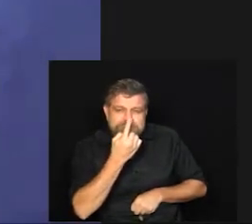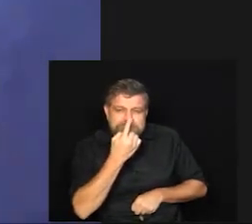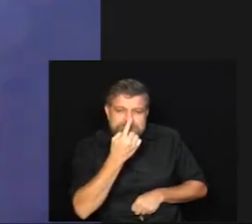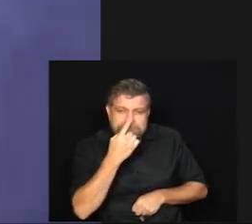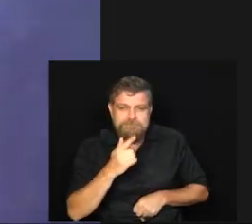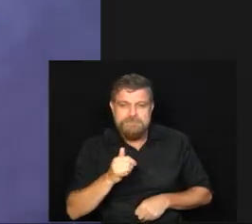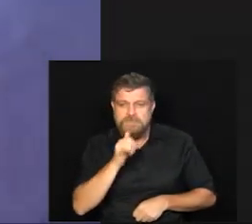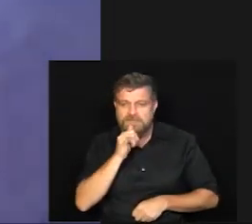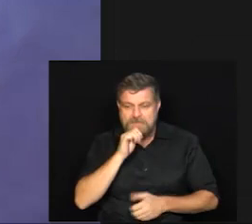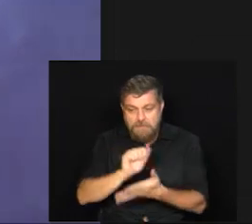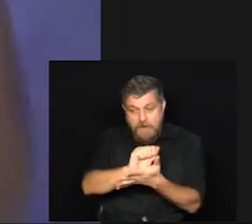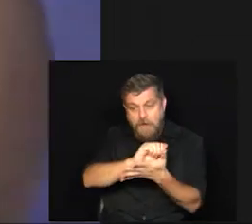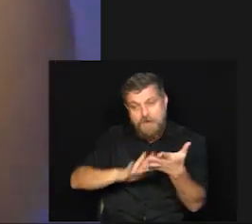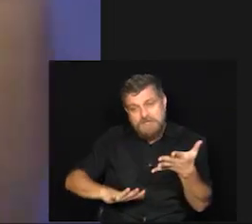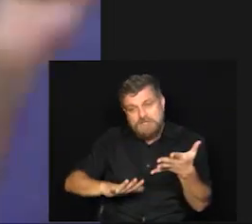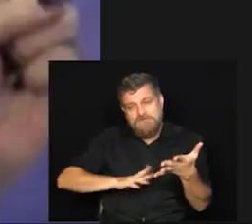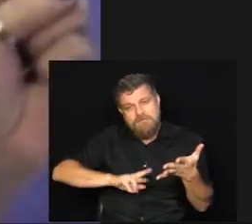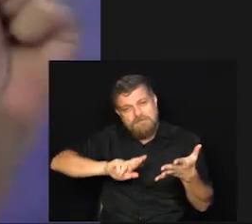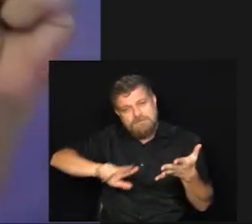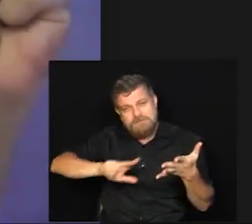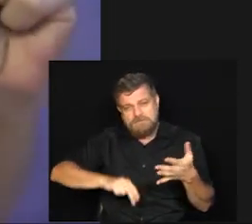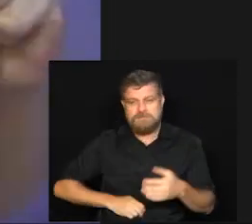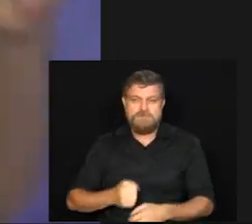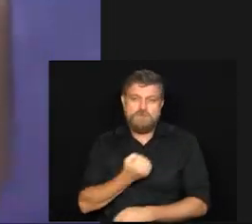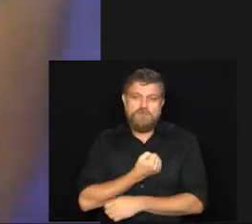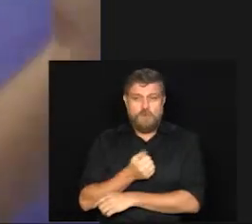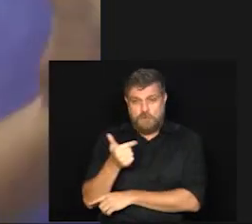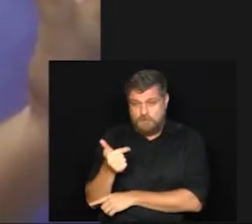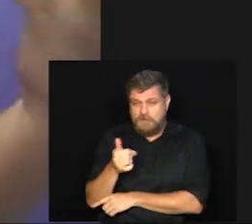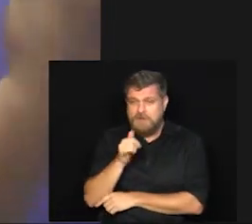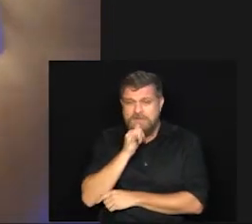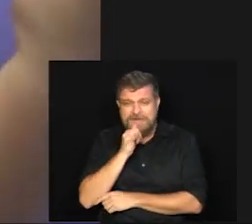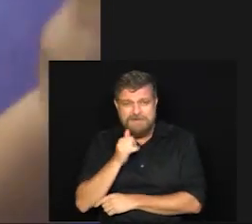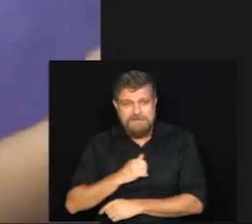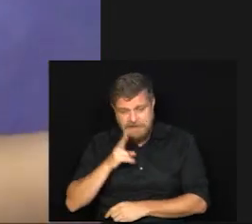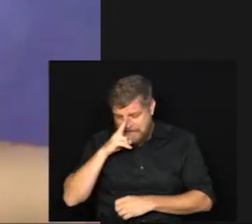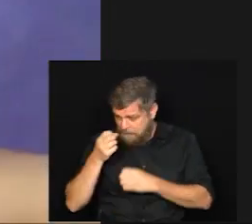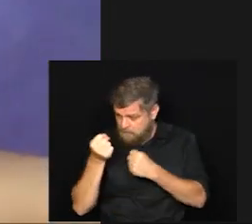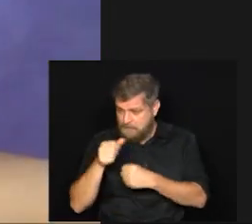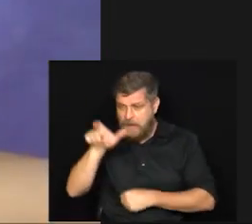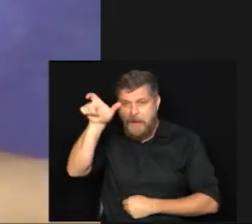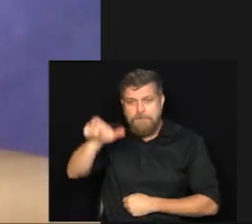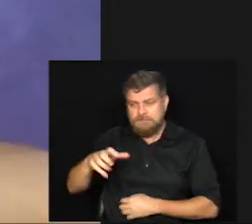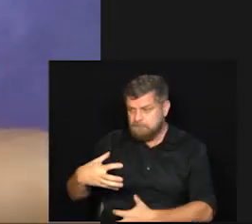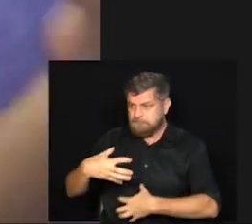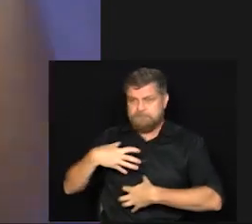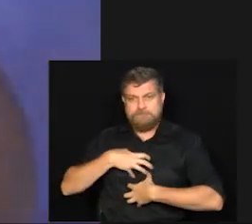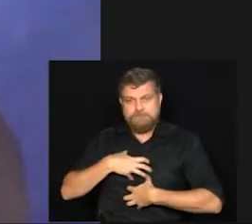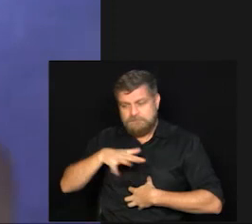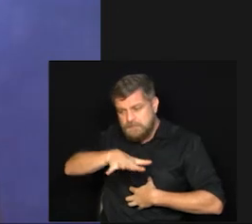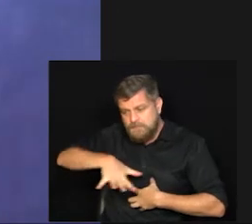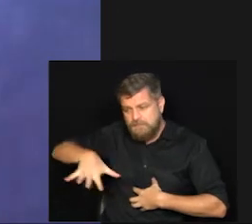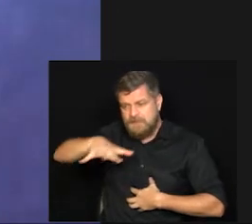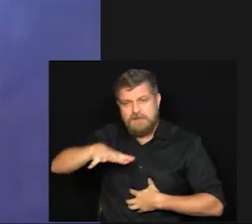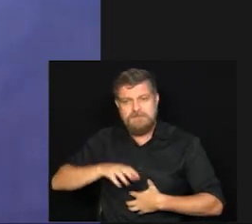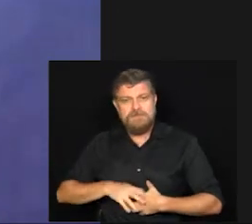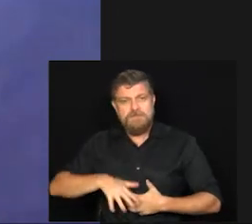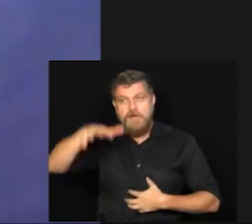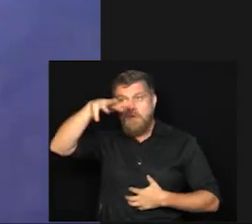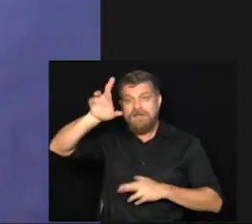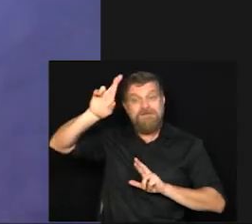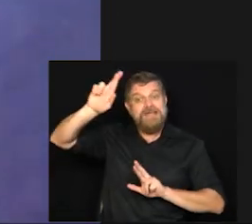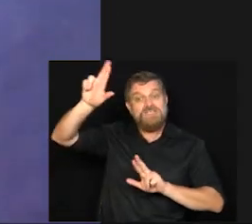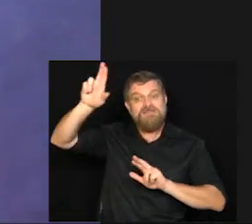o exercício, às vezes, o exercício 2, por exemplo, é muito forte para uma determinada região e para outra é